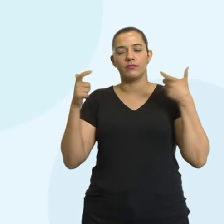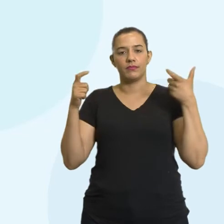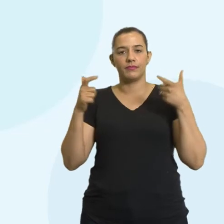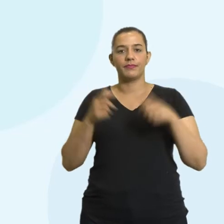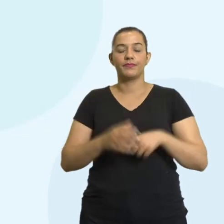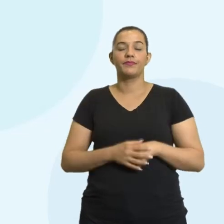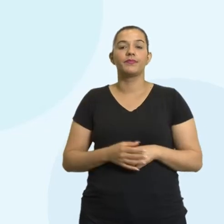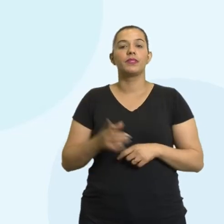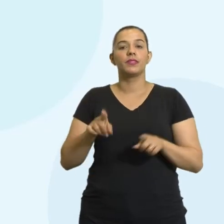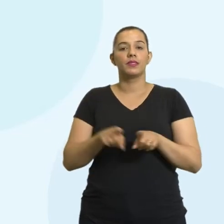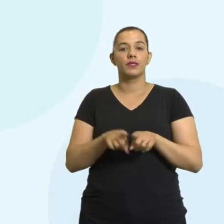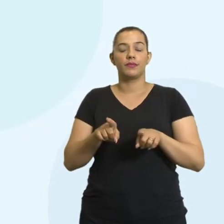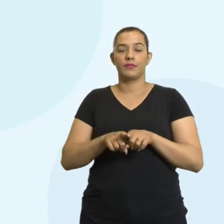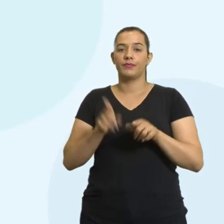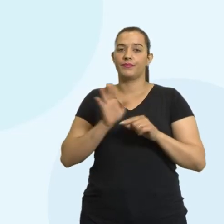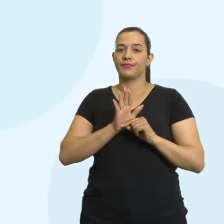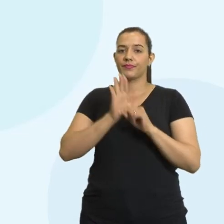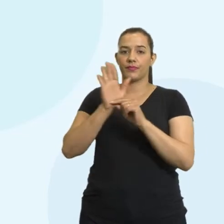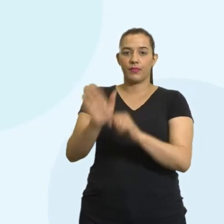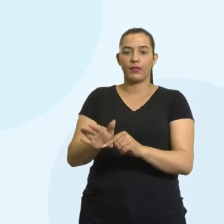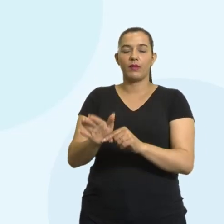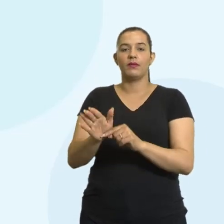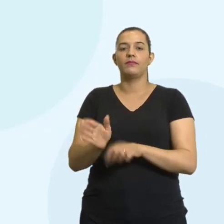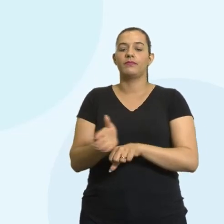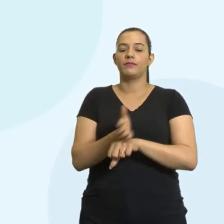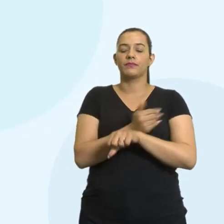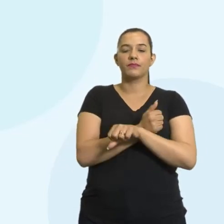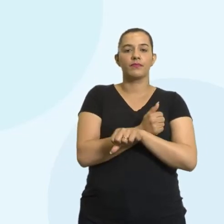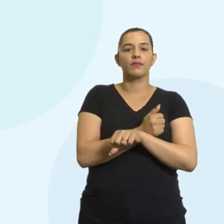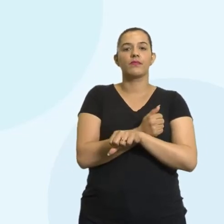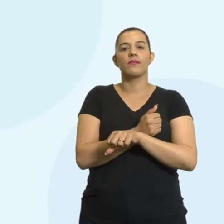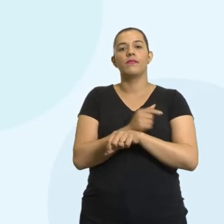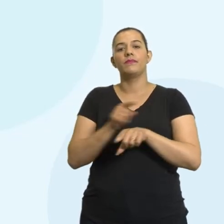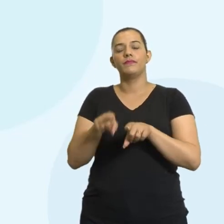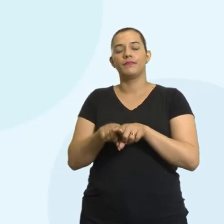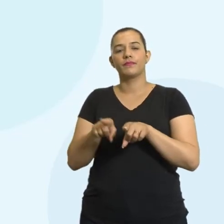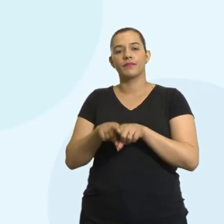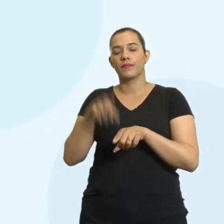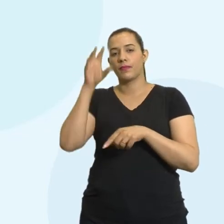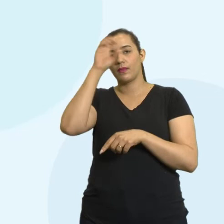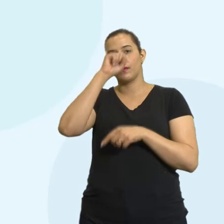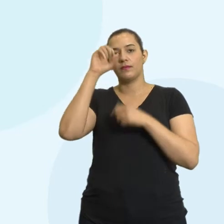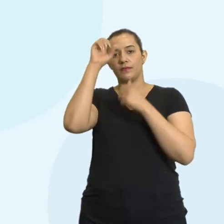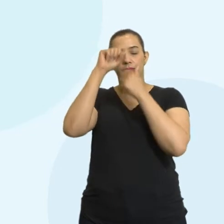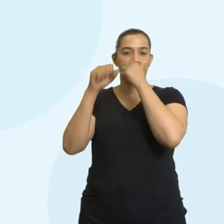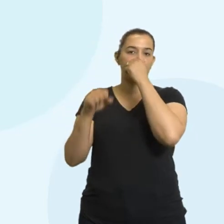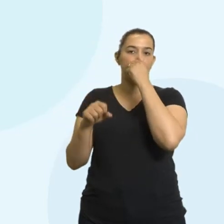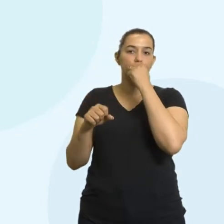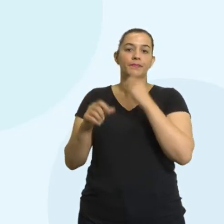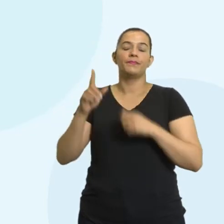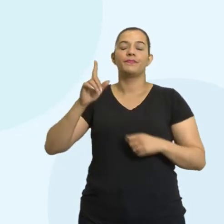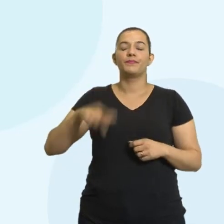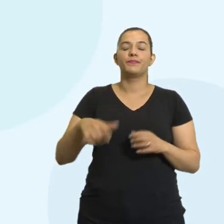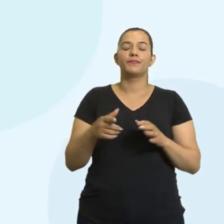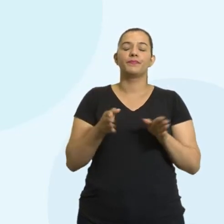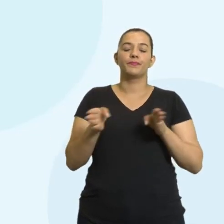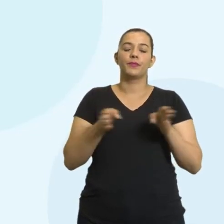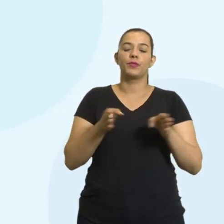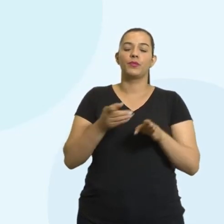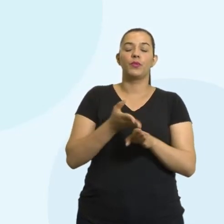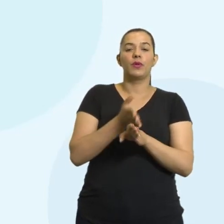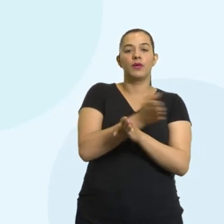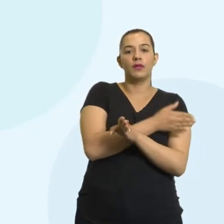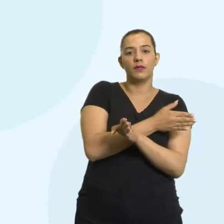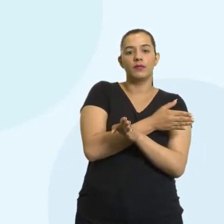Vai contribuir também para o momento da antecipação, né? Ou da predição, que é o momento antes, né? Para